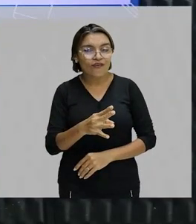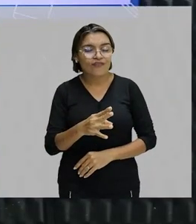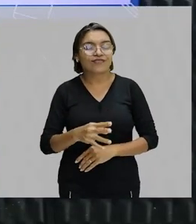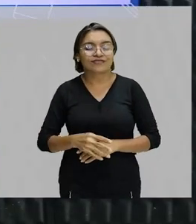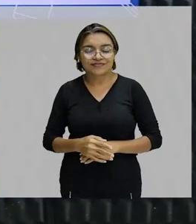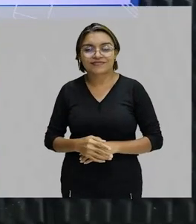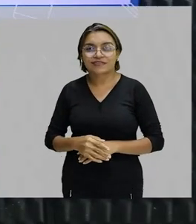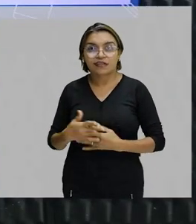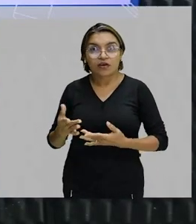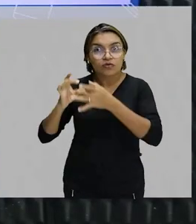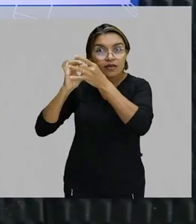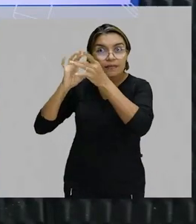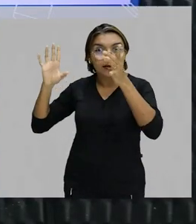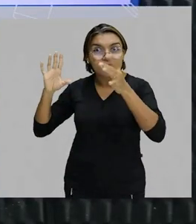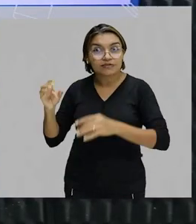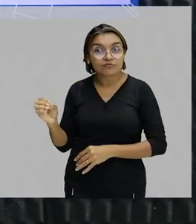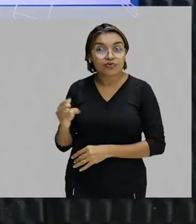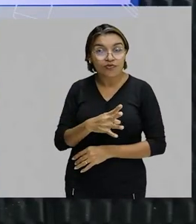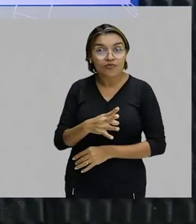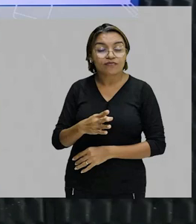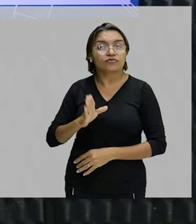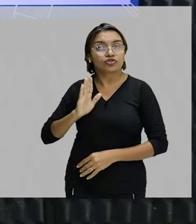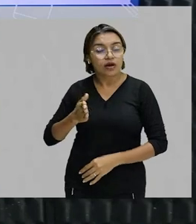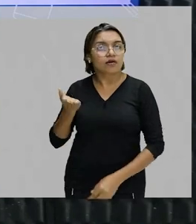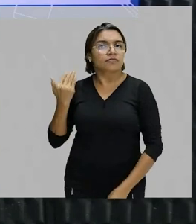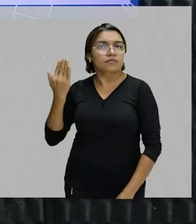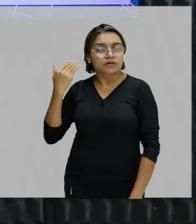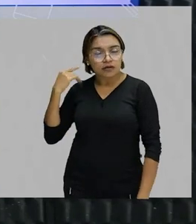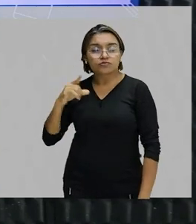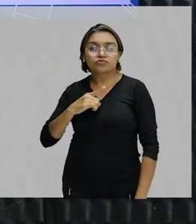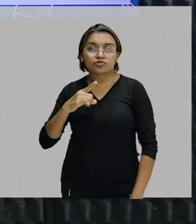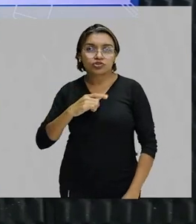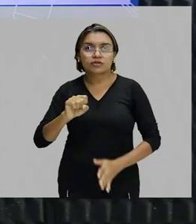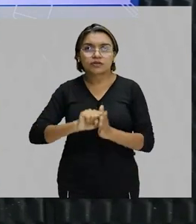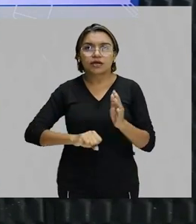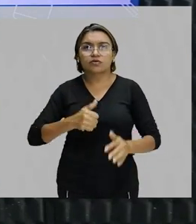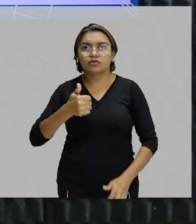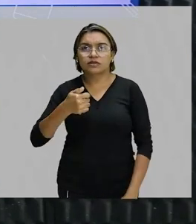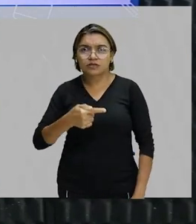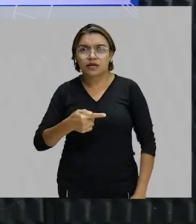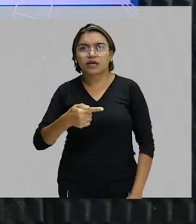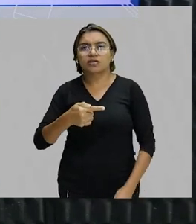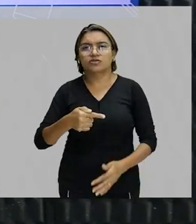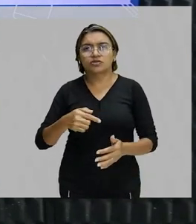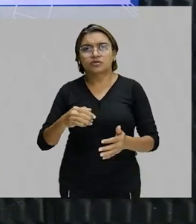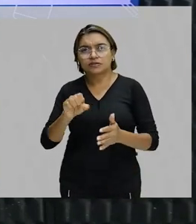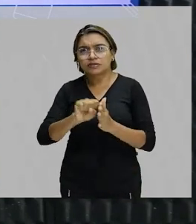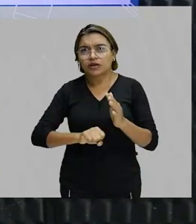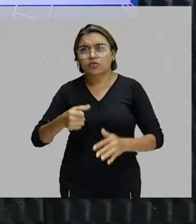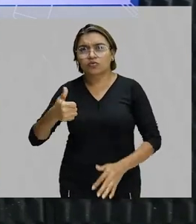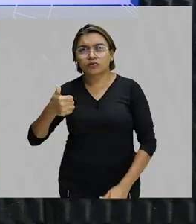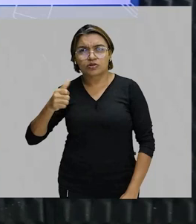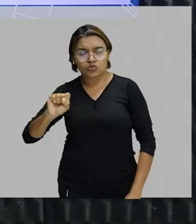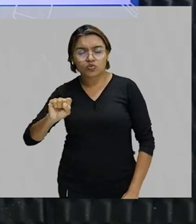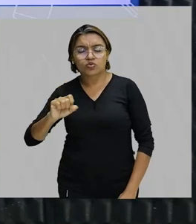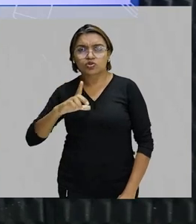o neoliberalismo é o novo liberalismo já existia lá no século X no século X liberalismo o